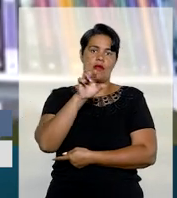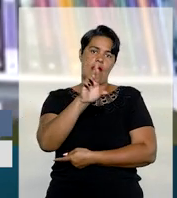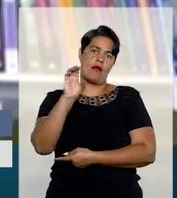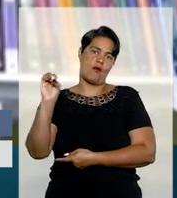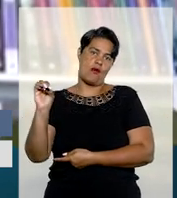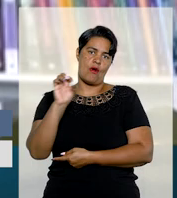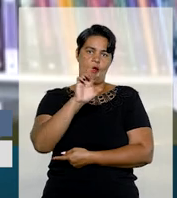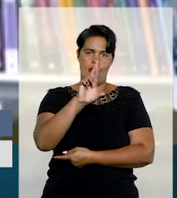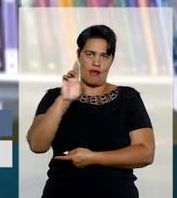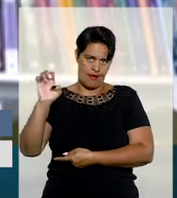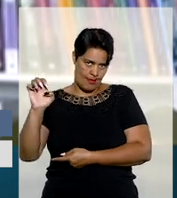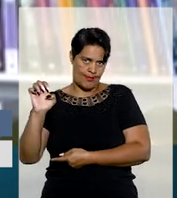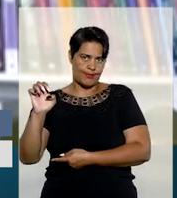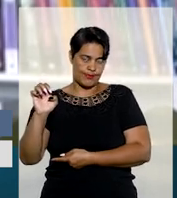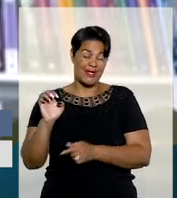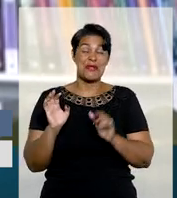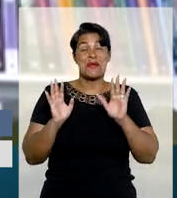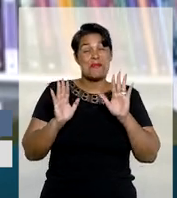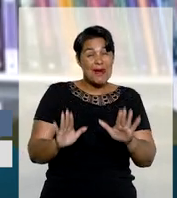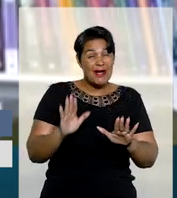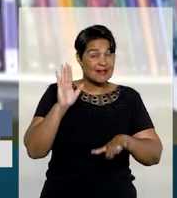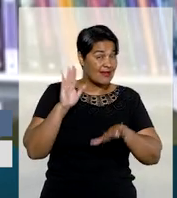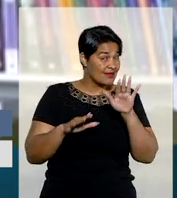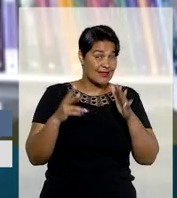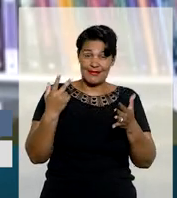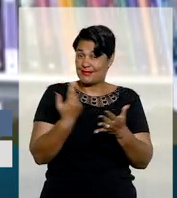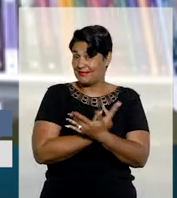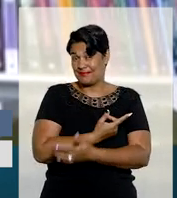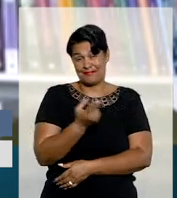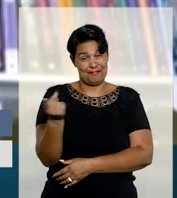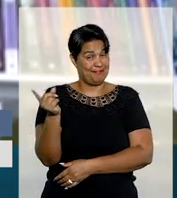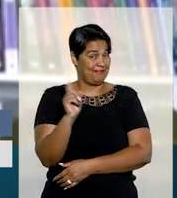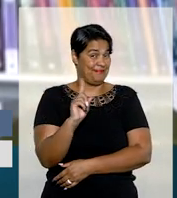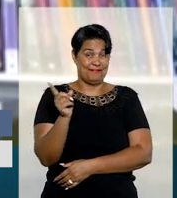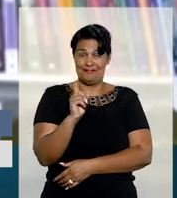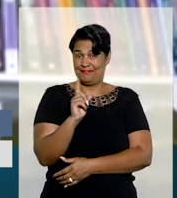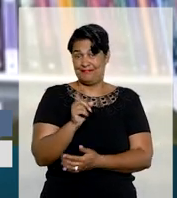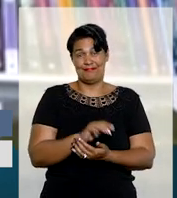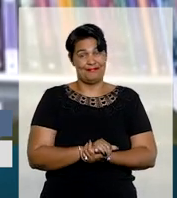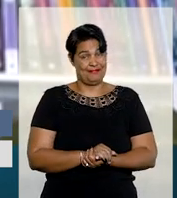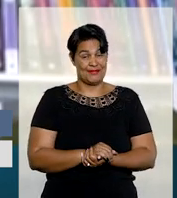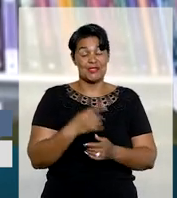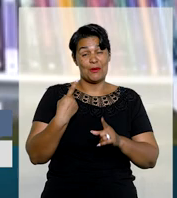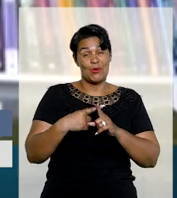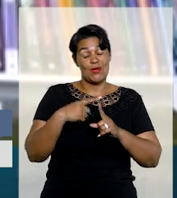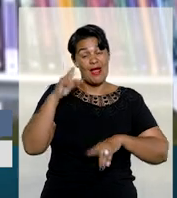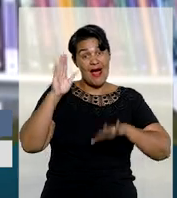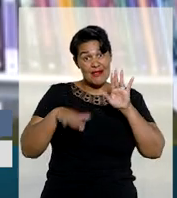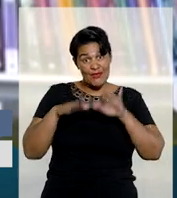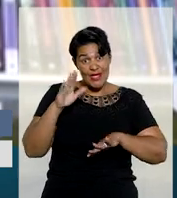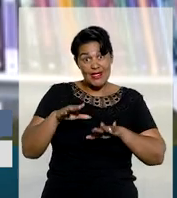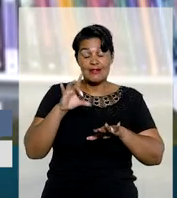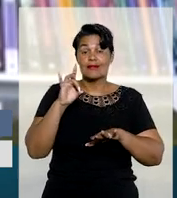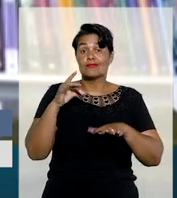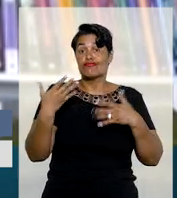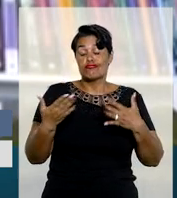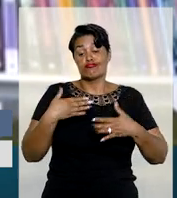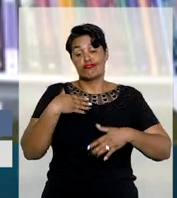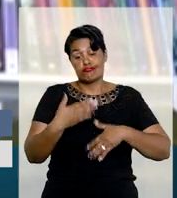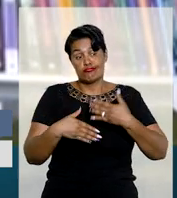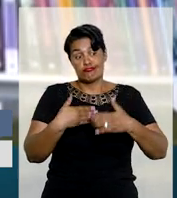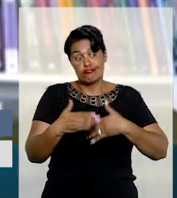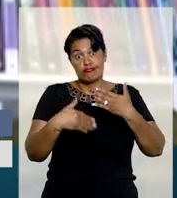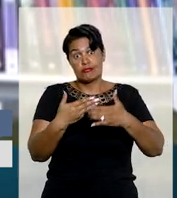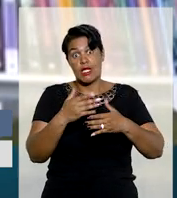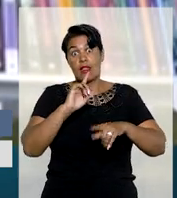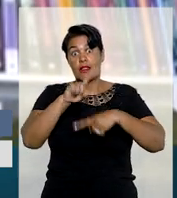tribunais superiores para reexame. O fato é que nem sempre isso acontece, né? Seja porque a questão somente surgiu na apelação, por exemplo,